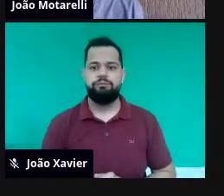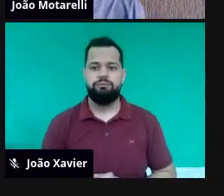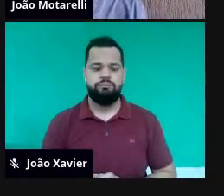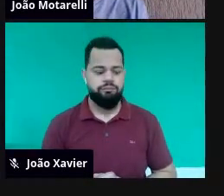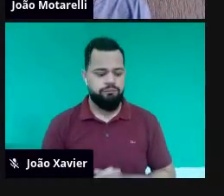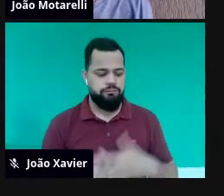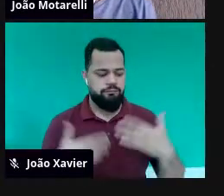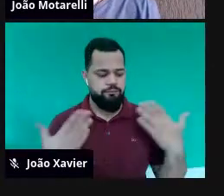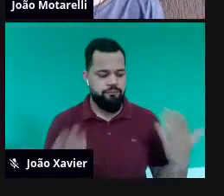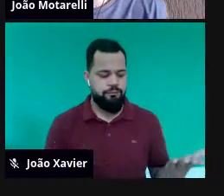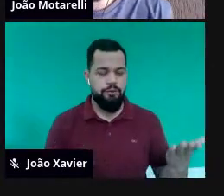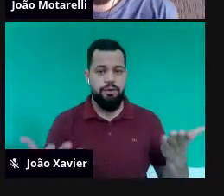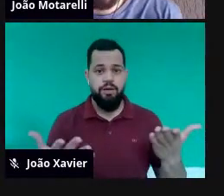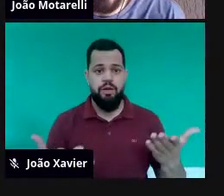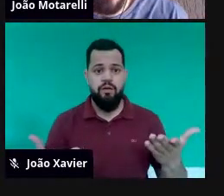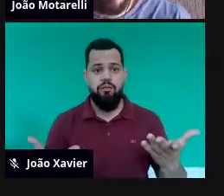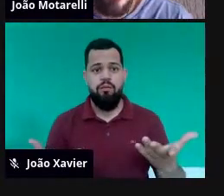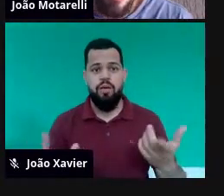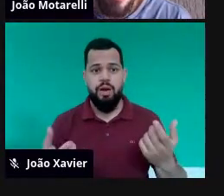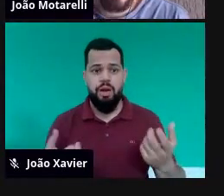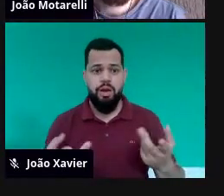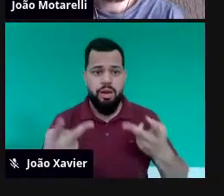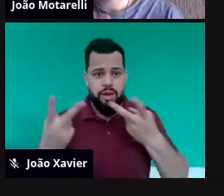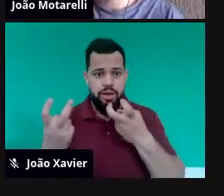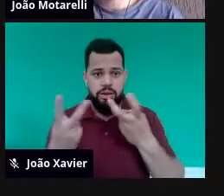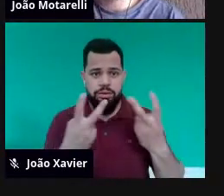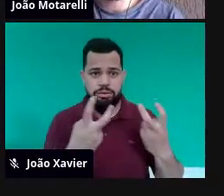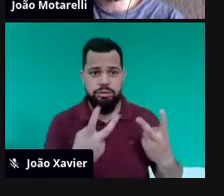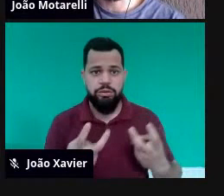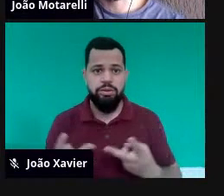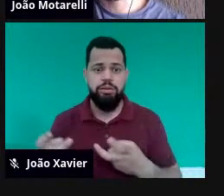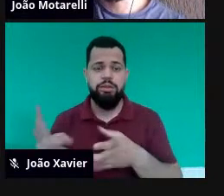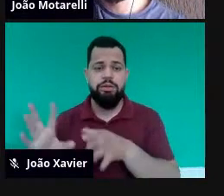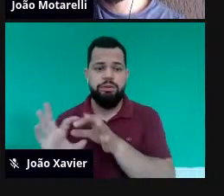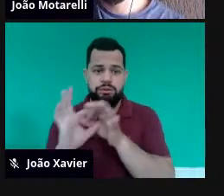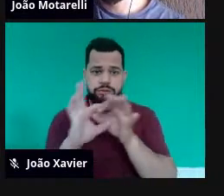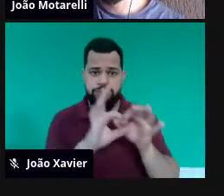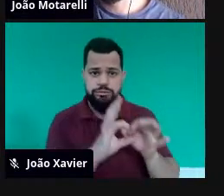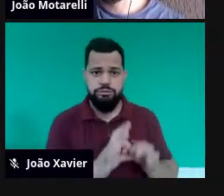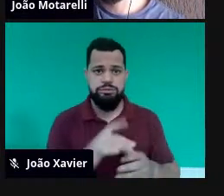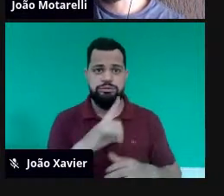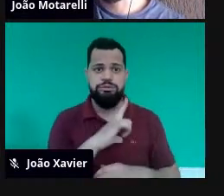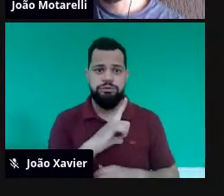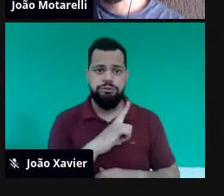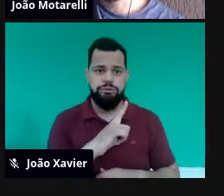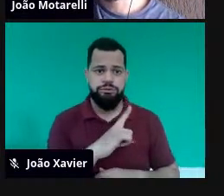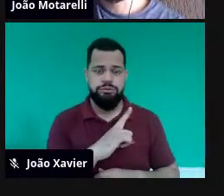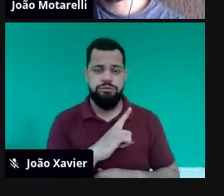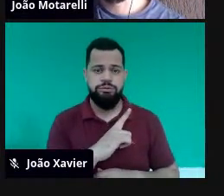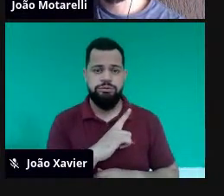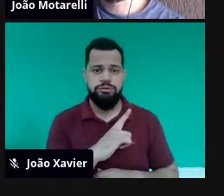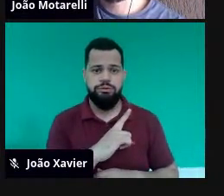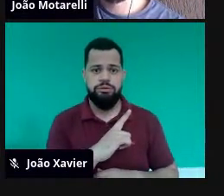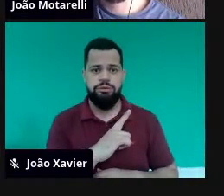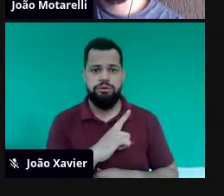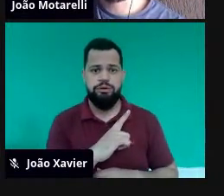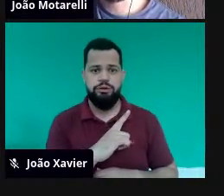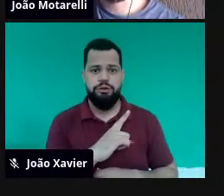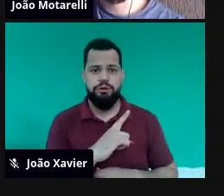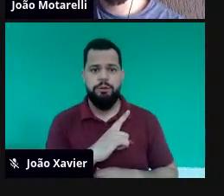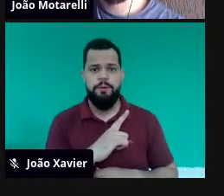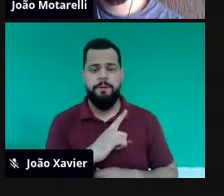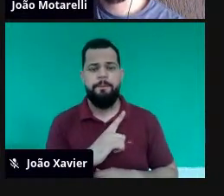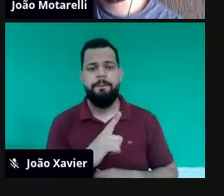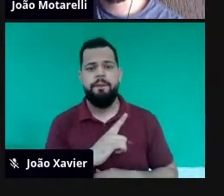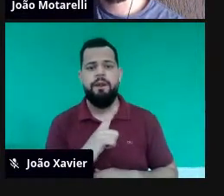aspectos biológicos, psicológicos e sociais. Dentro do aspecto biológico, vou enfatizar aqui para vocês as alterações provenientes da